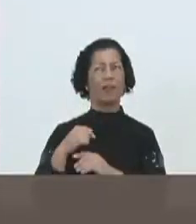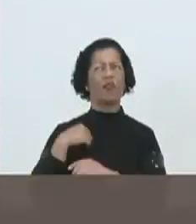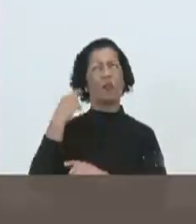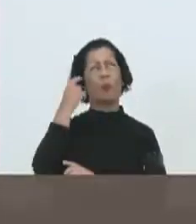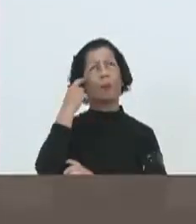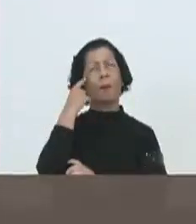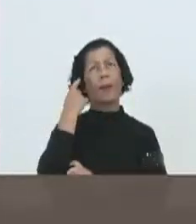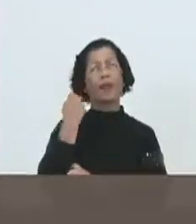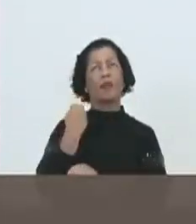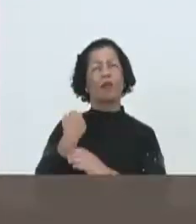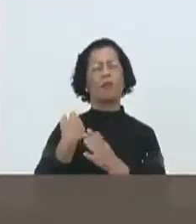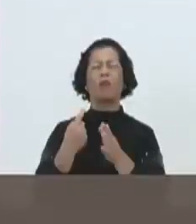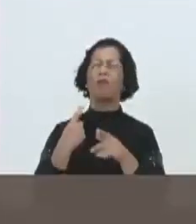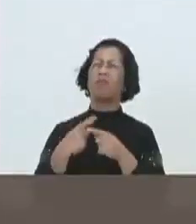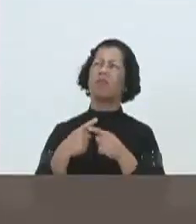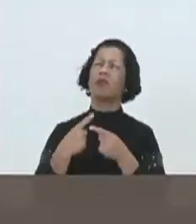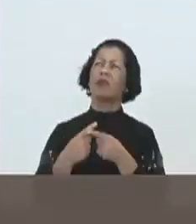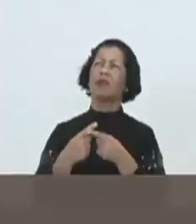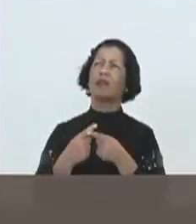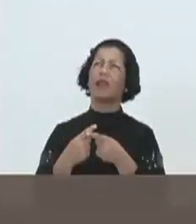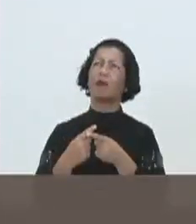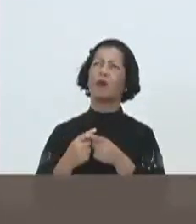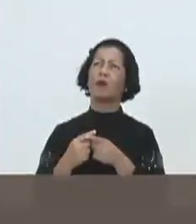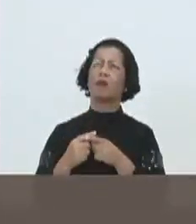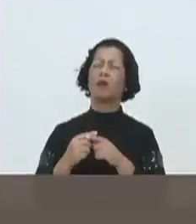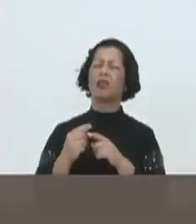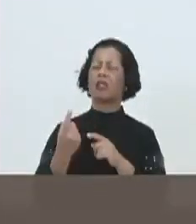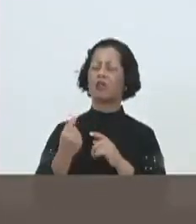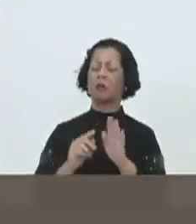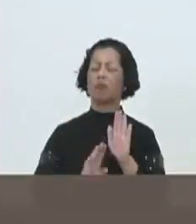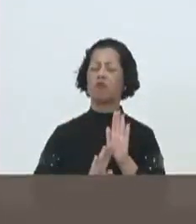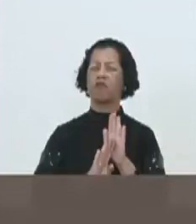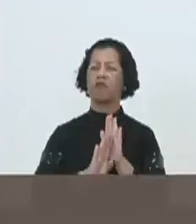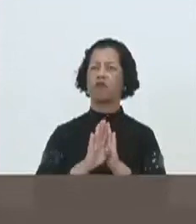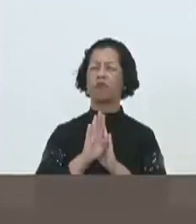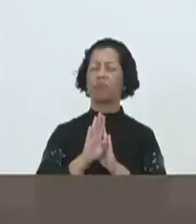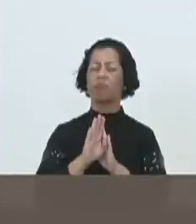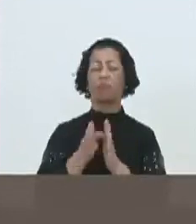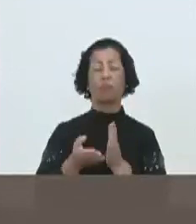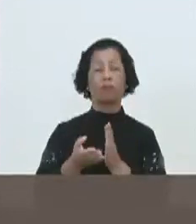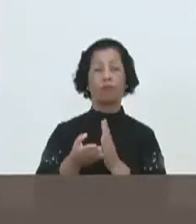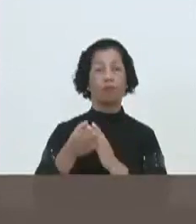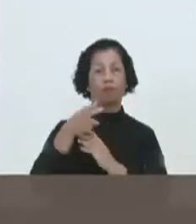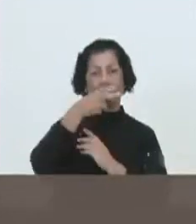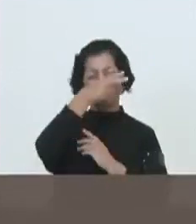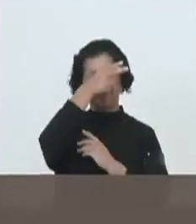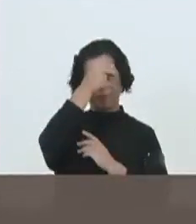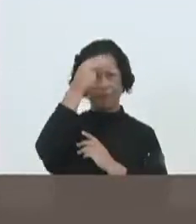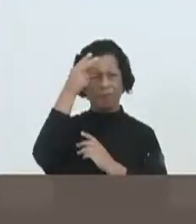é por que superavit eh a prefeitura é necessária ter superavit